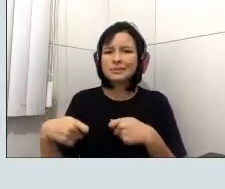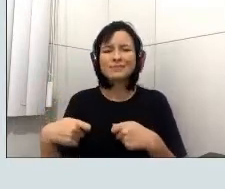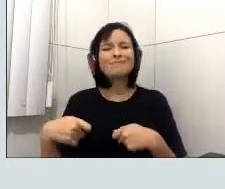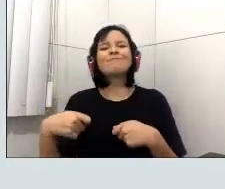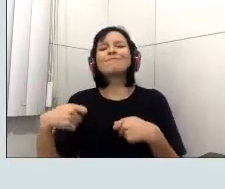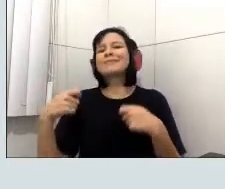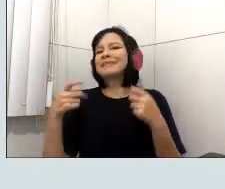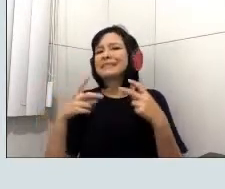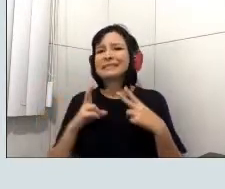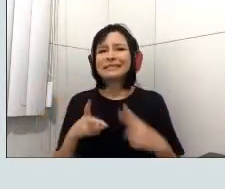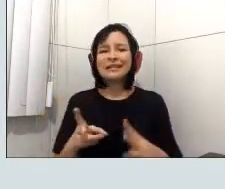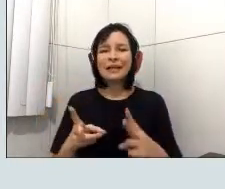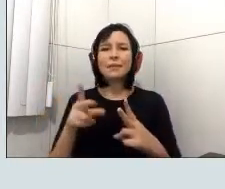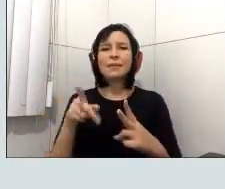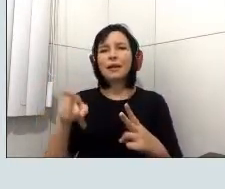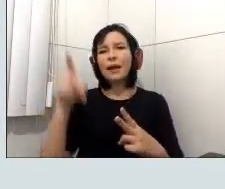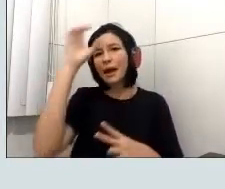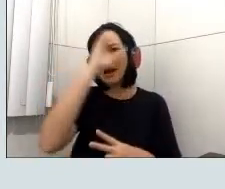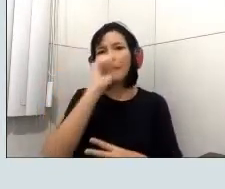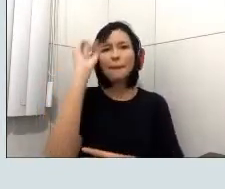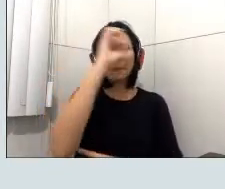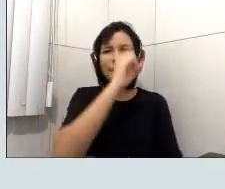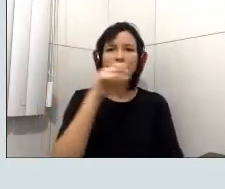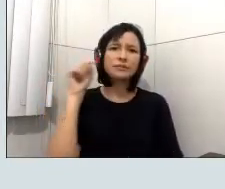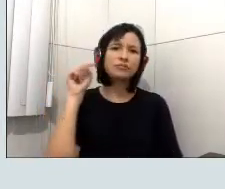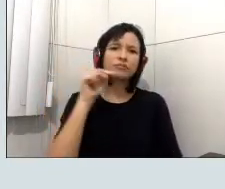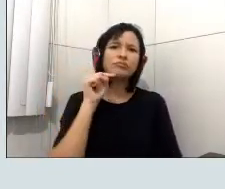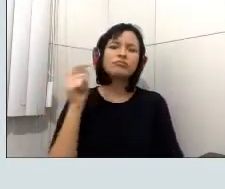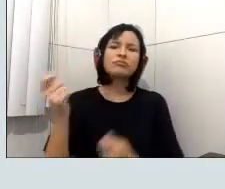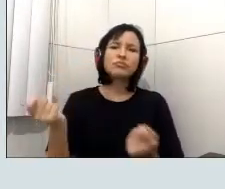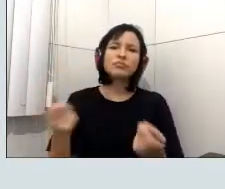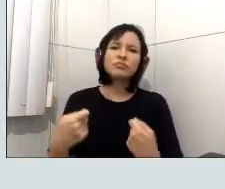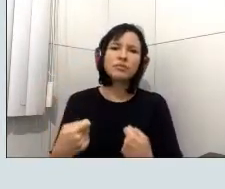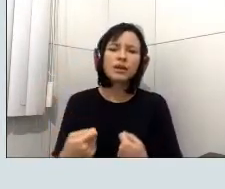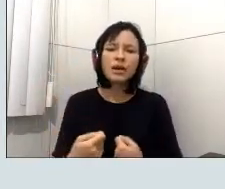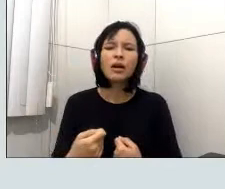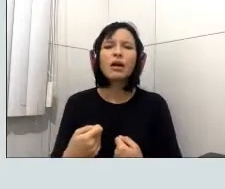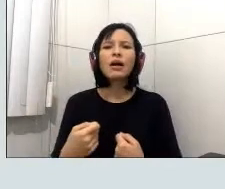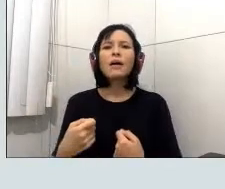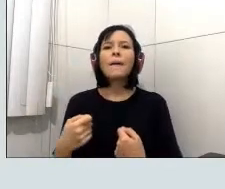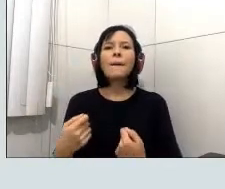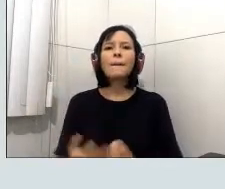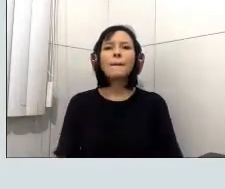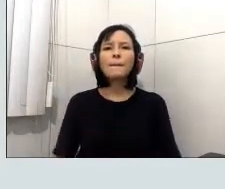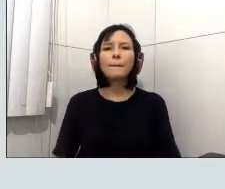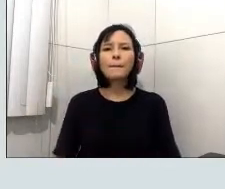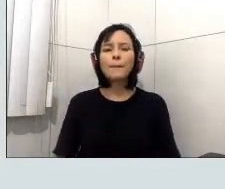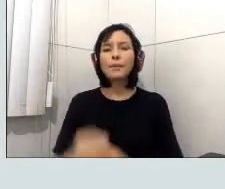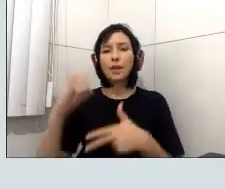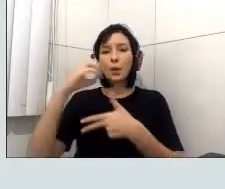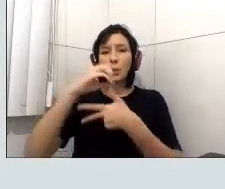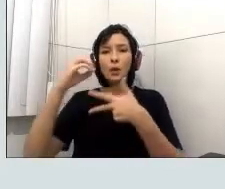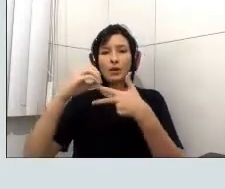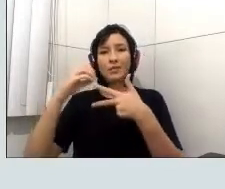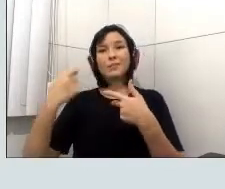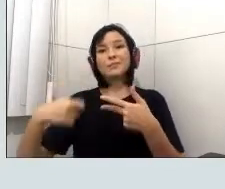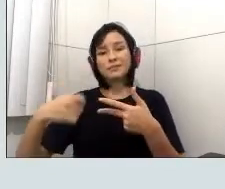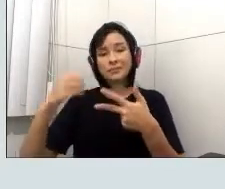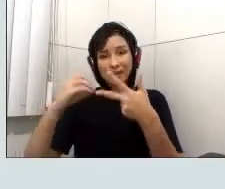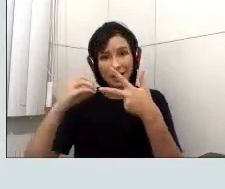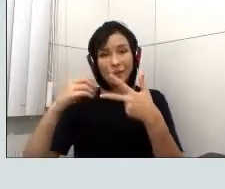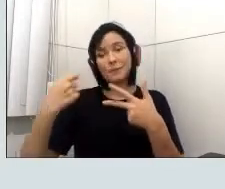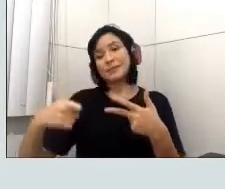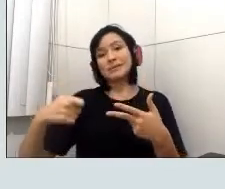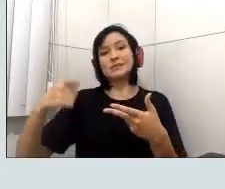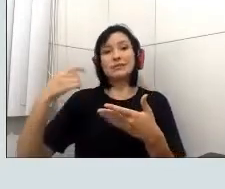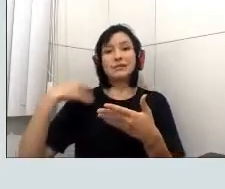é, aprender e nisso do Enem fazer anotações, porque isso